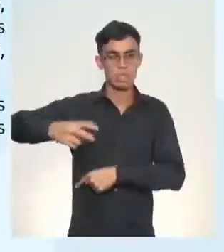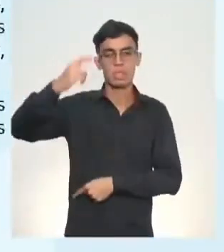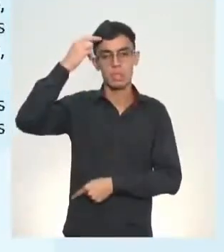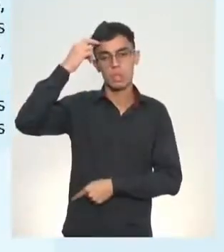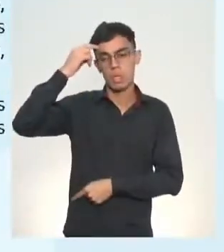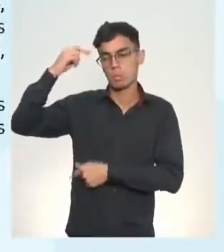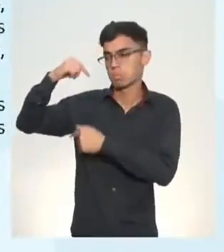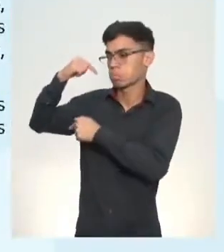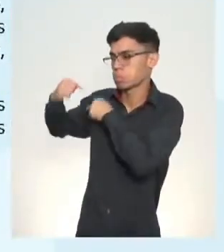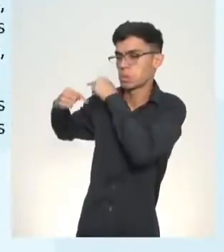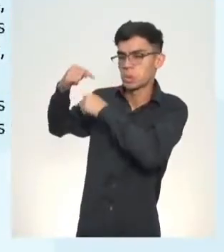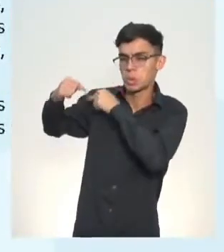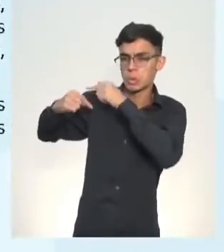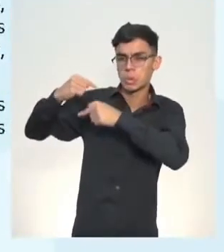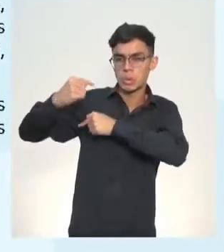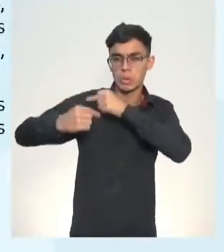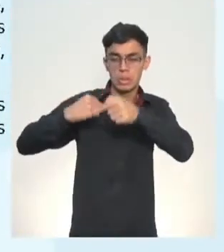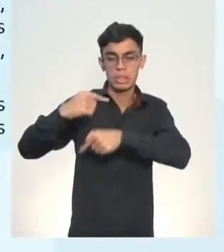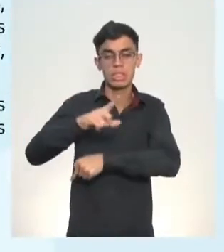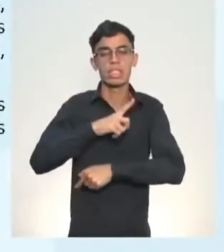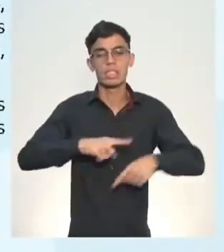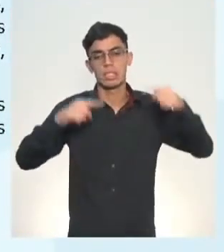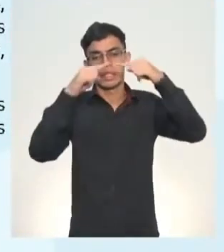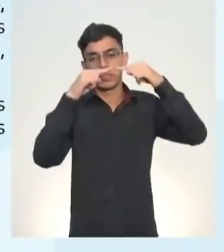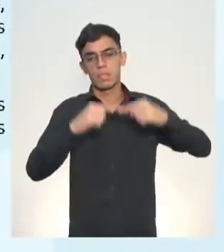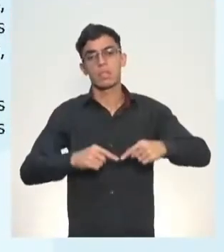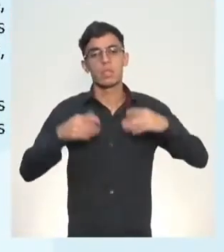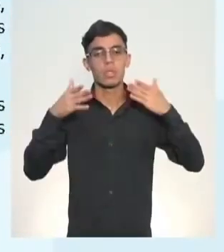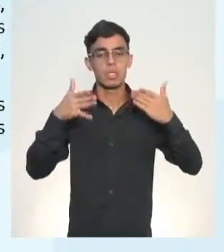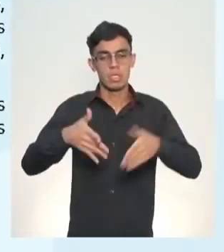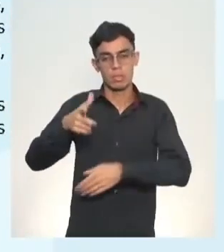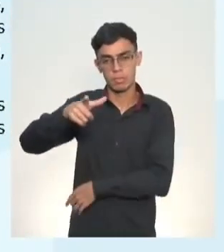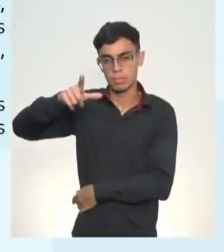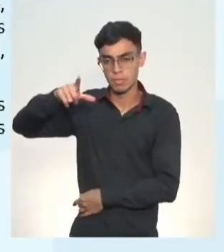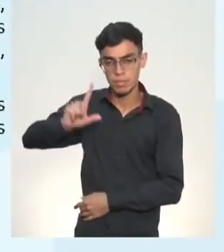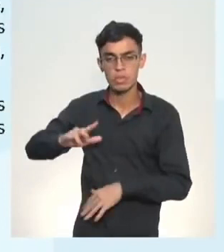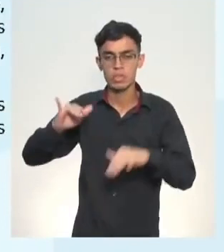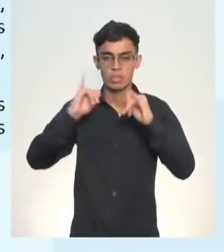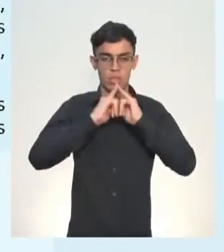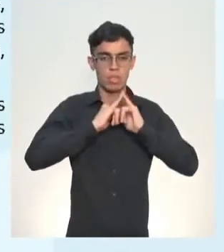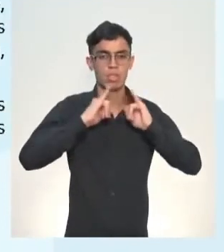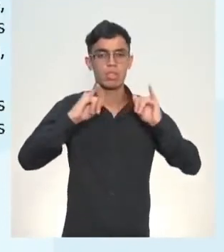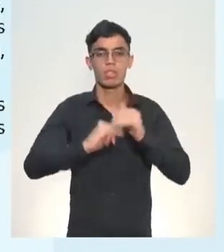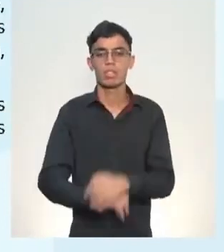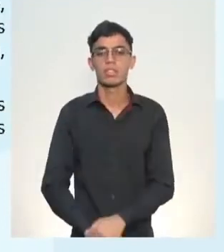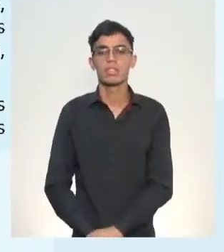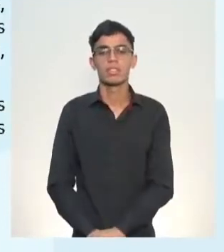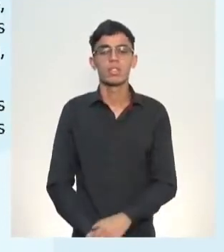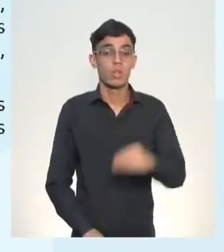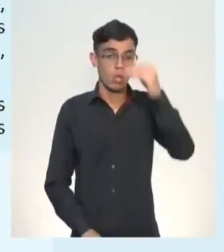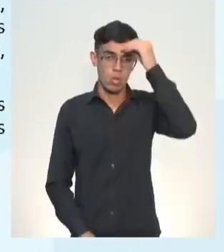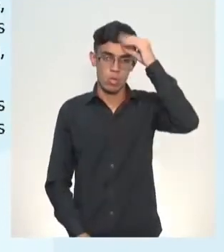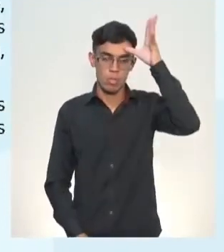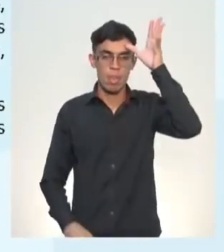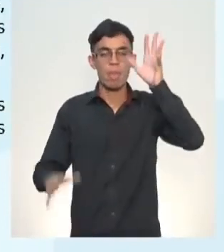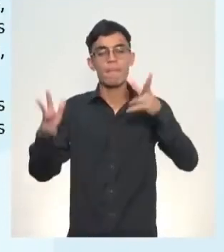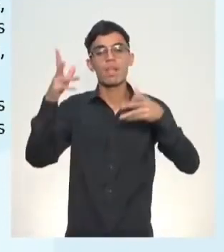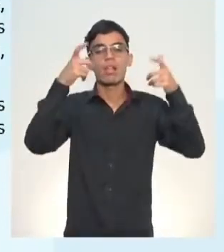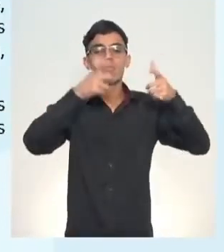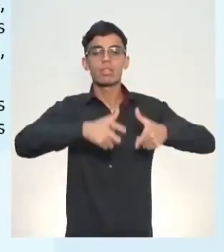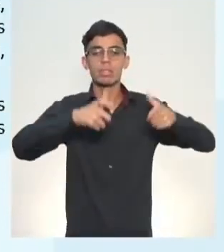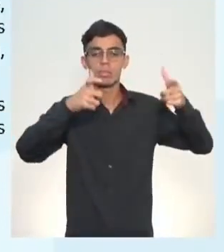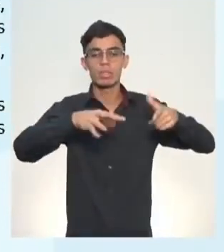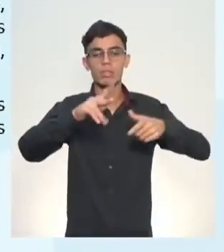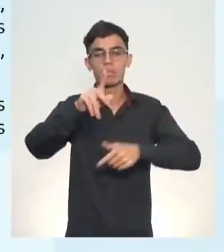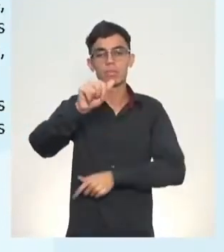também tem tudo a ver com essa questão que a gente está falando antes aí, né, do conhecimento do patrimônio,